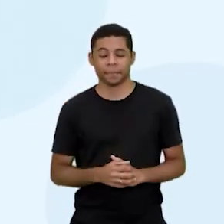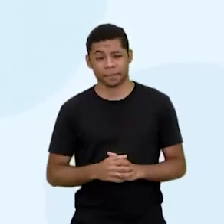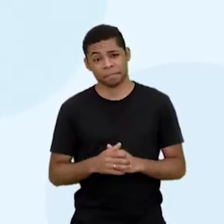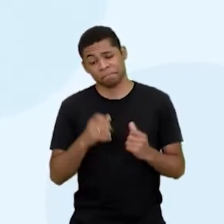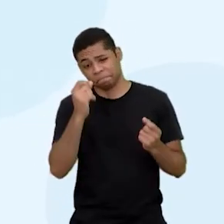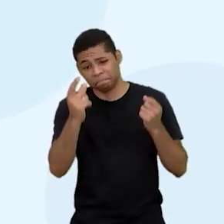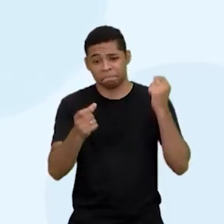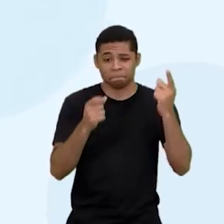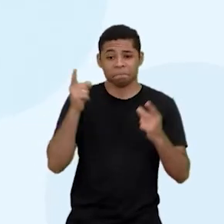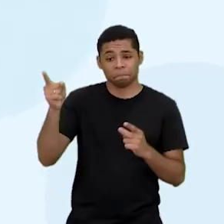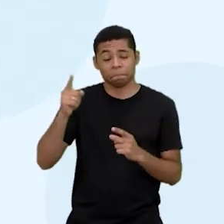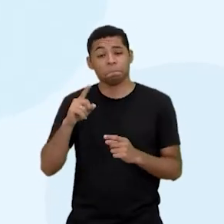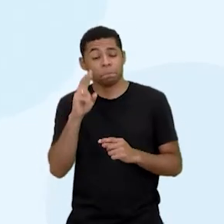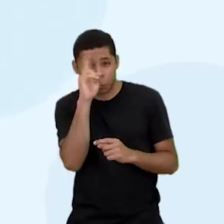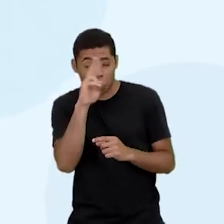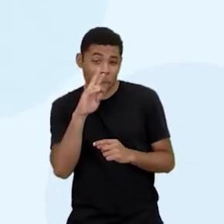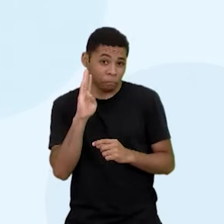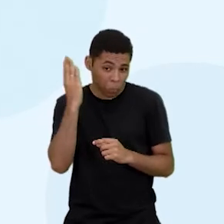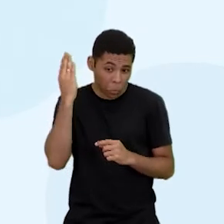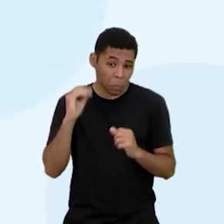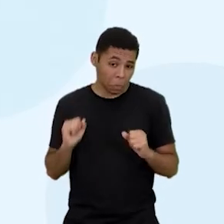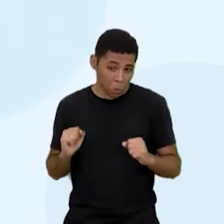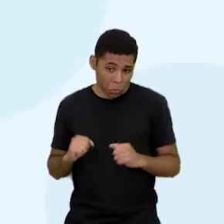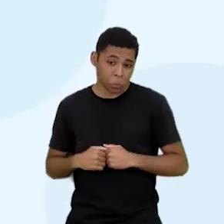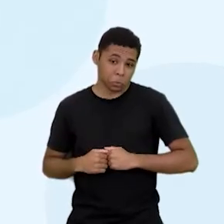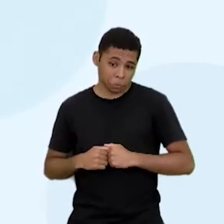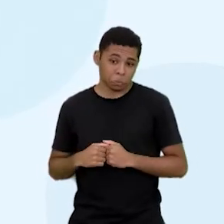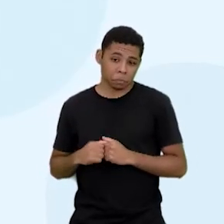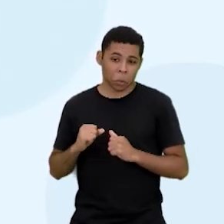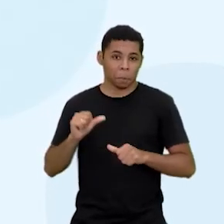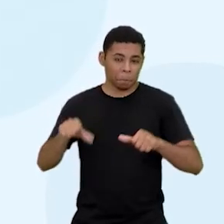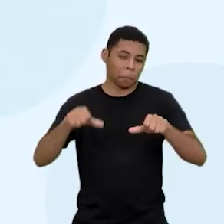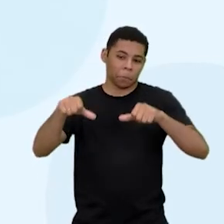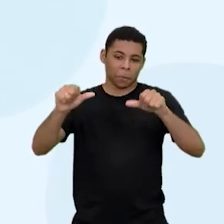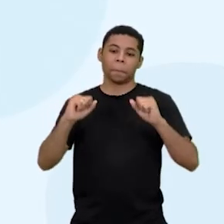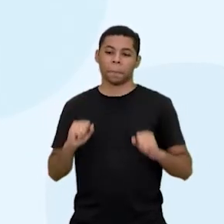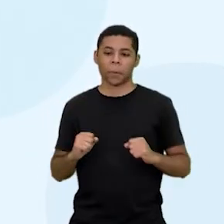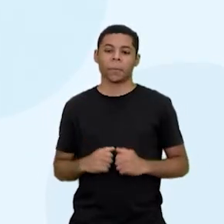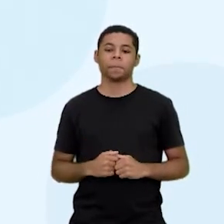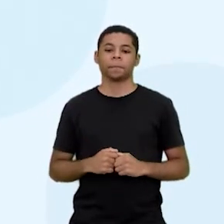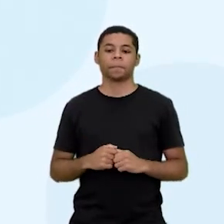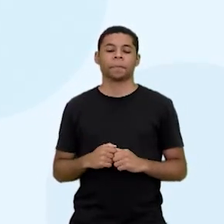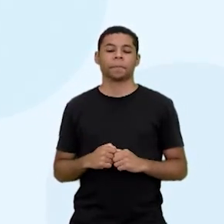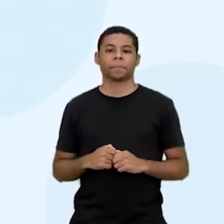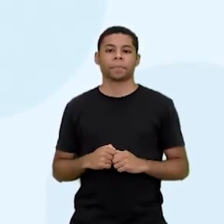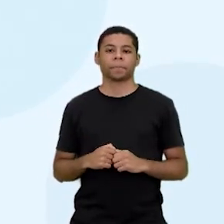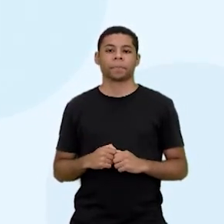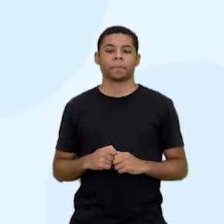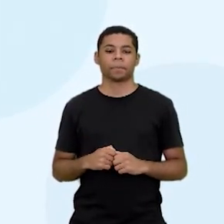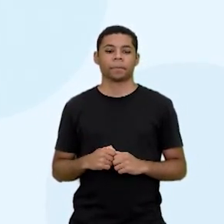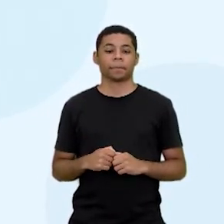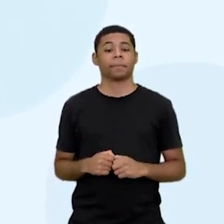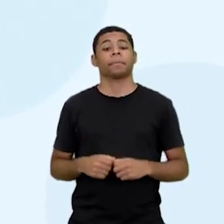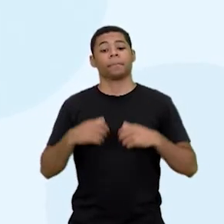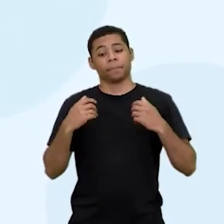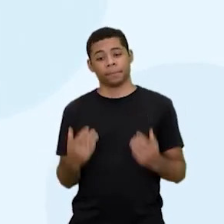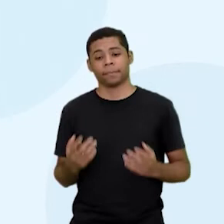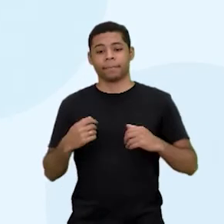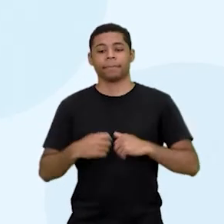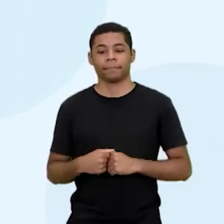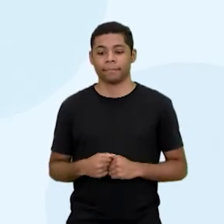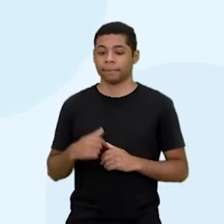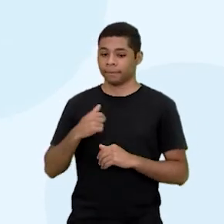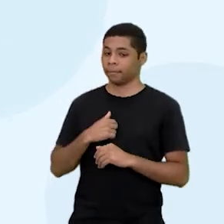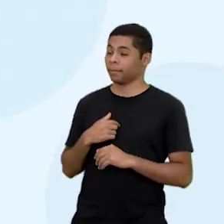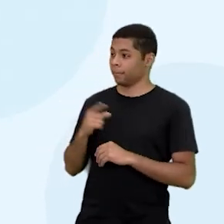vezes a personagem pode ter uma história falsa também, um passado falso. Você pode mudar isso também, colocar tudo isso aí, certo? E aí eu deixei